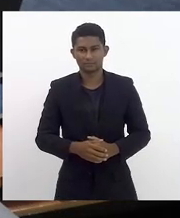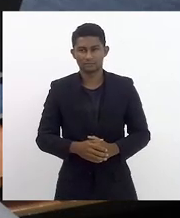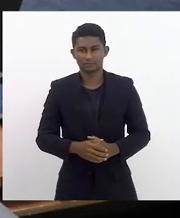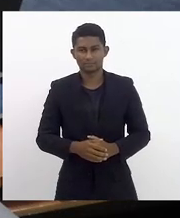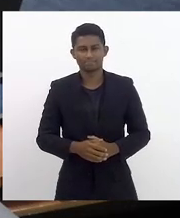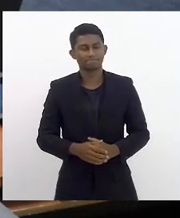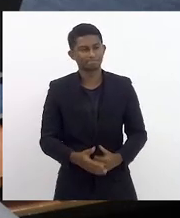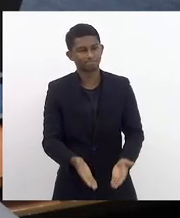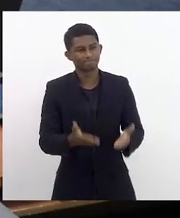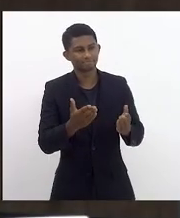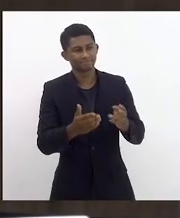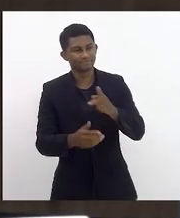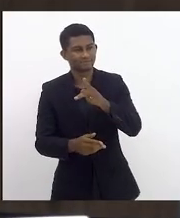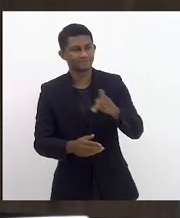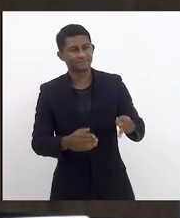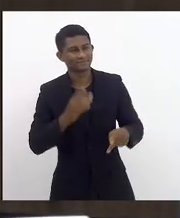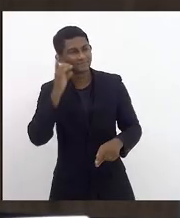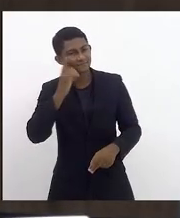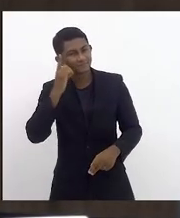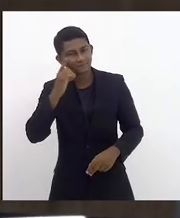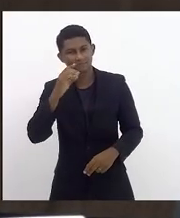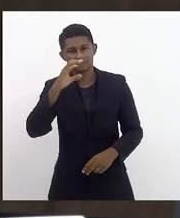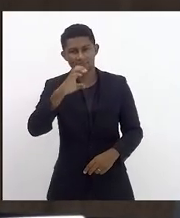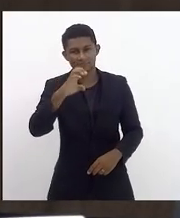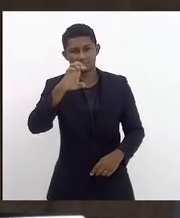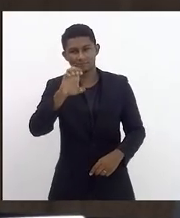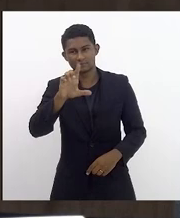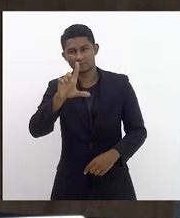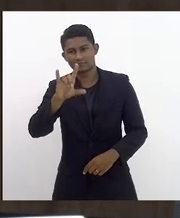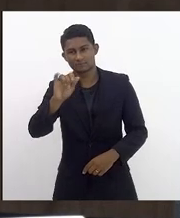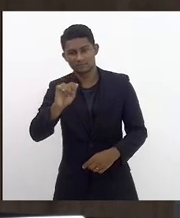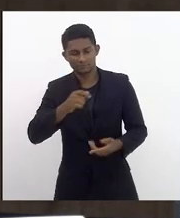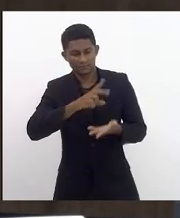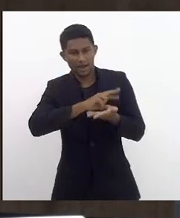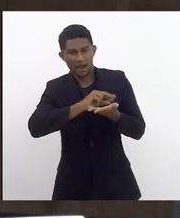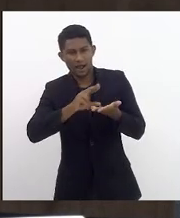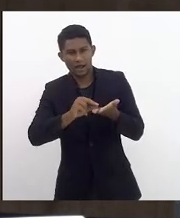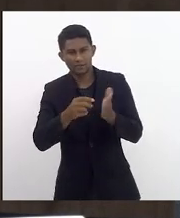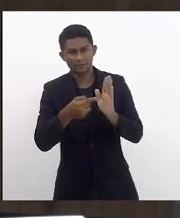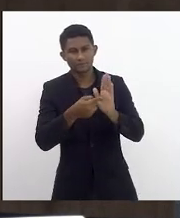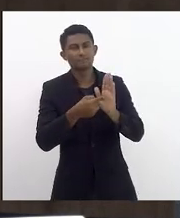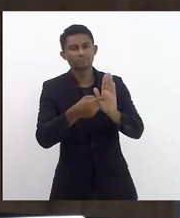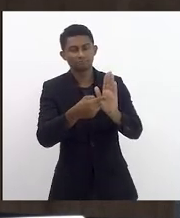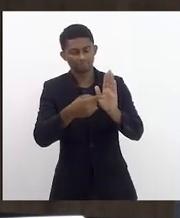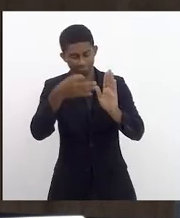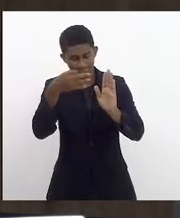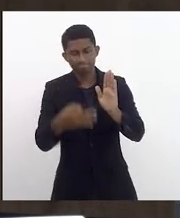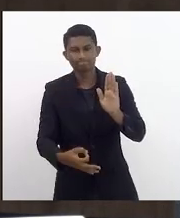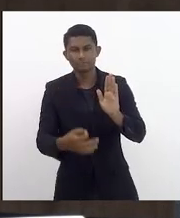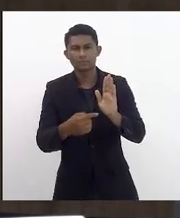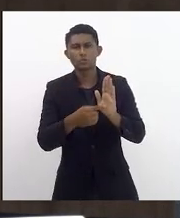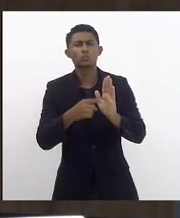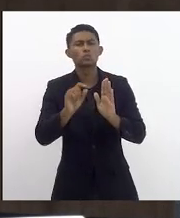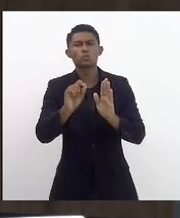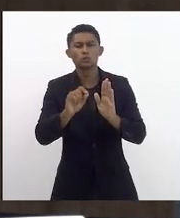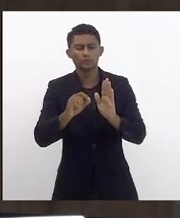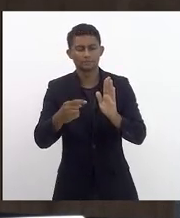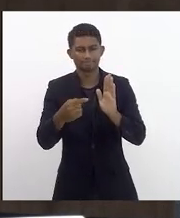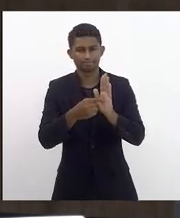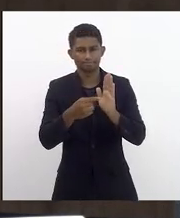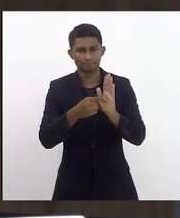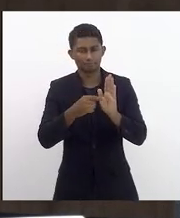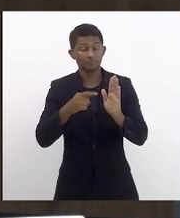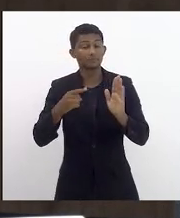Senhora Presidente, deputada Célia Jordão, a ata reflete com exatidão o ocorrido na